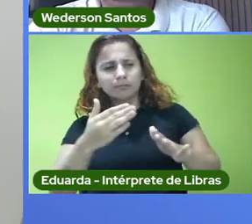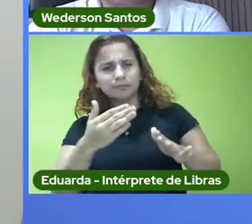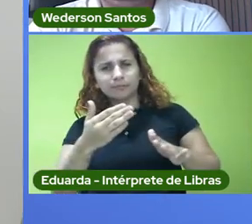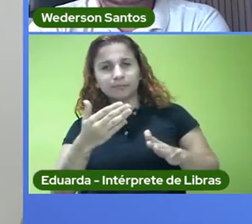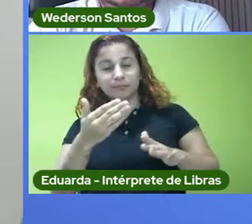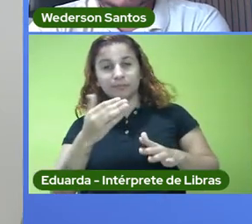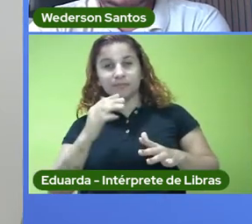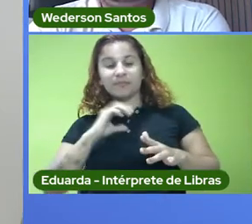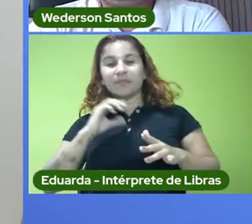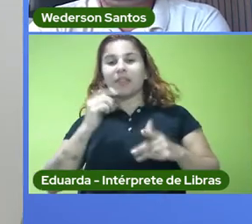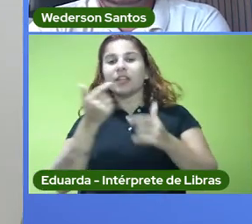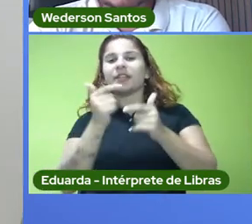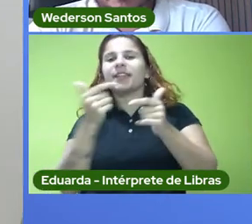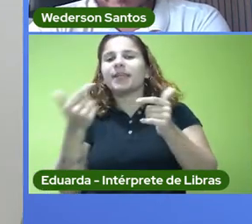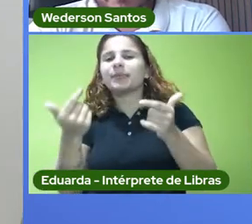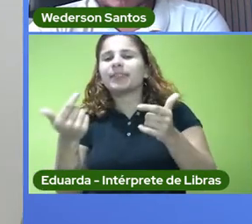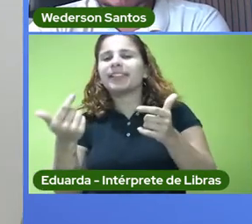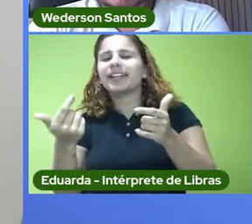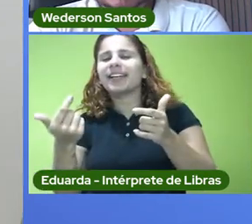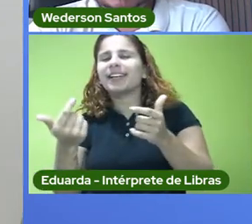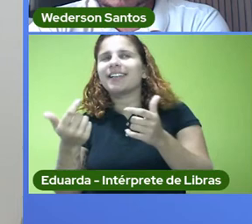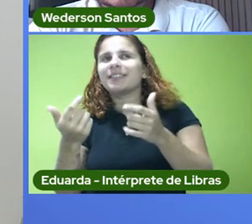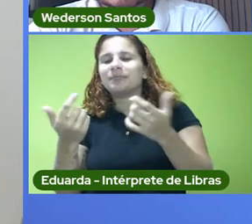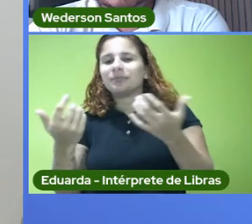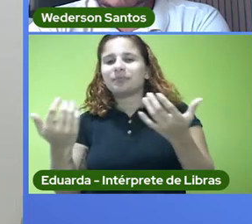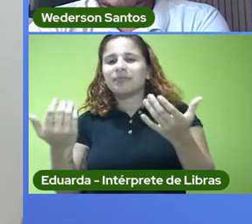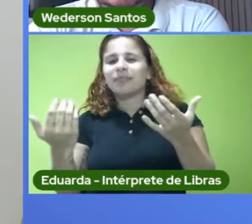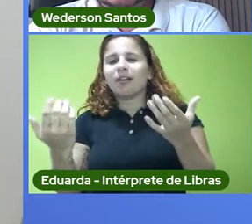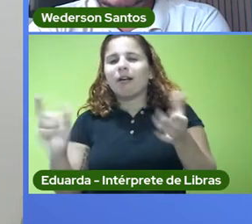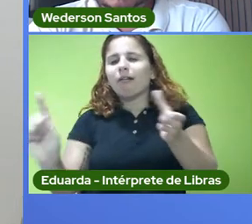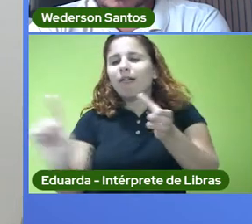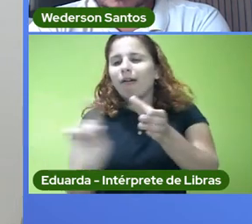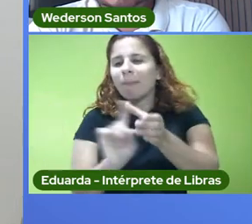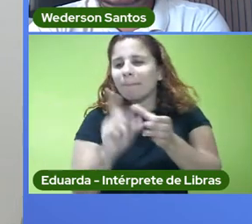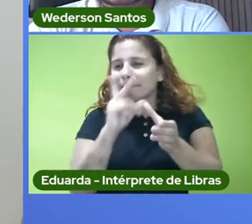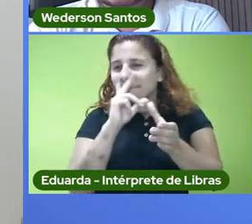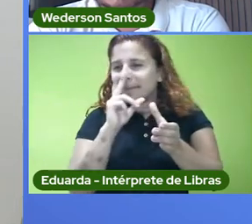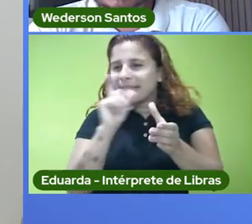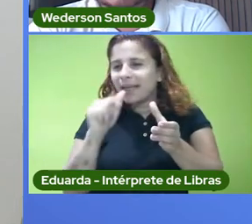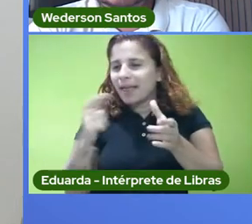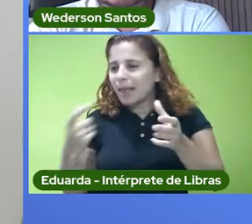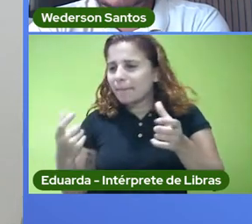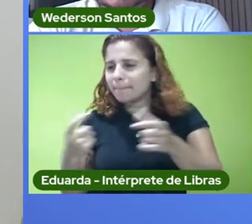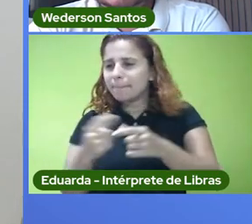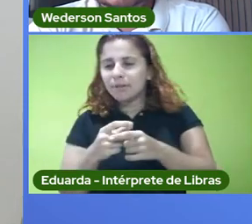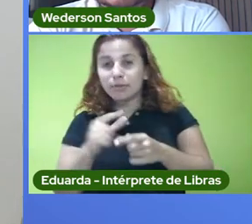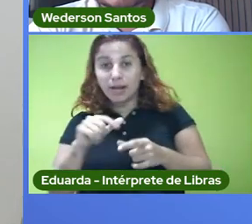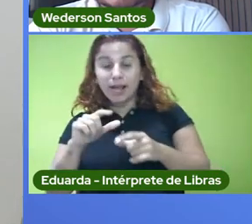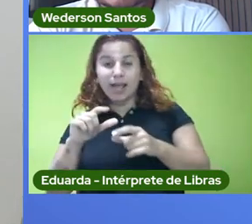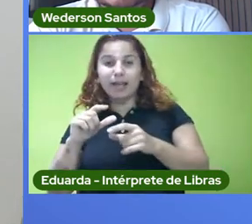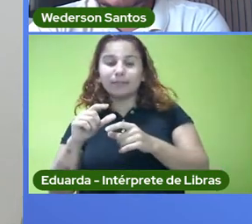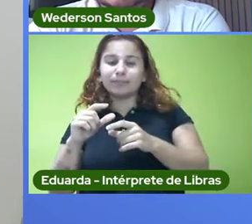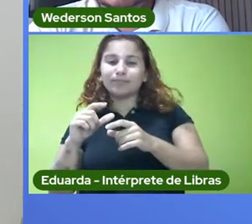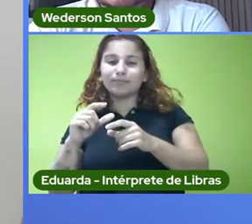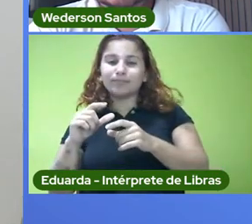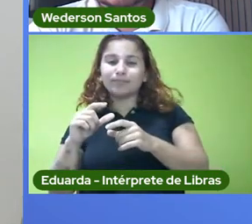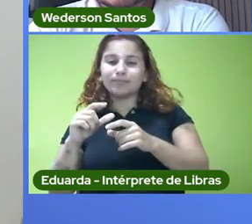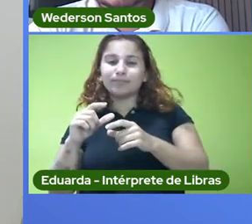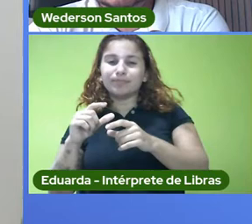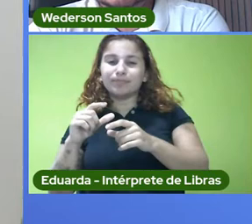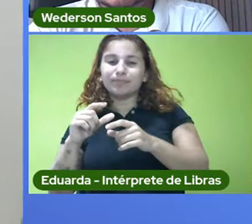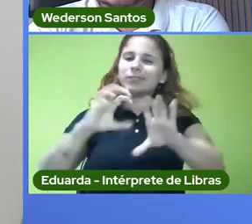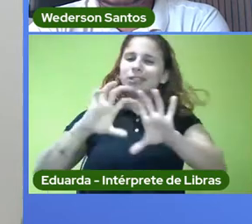são tratados como minoria, quer dizer, essa é uma construção social, né? É uma escolha